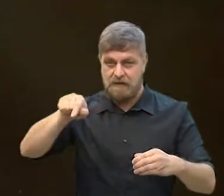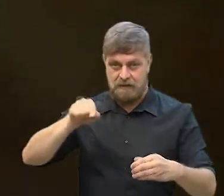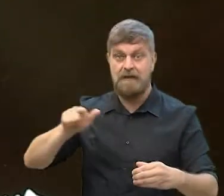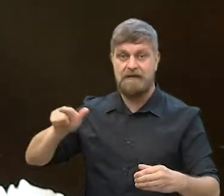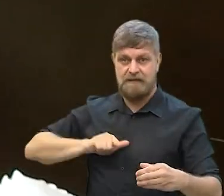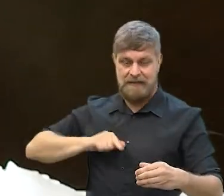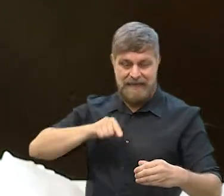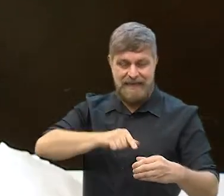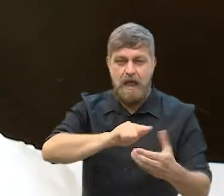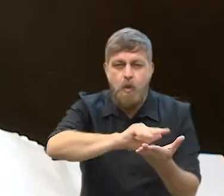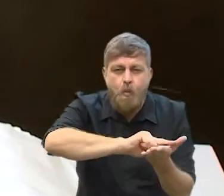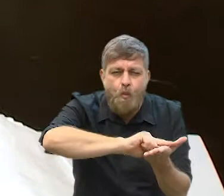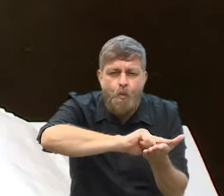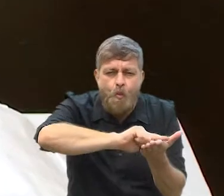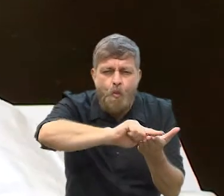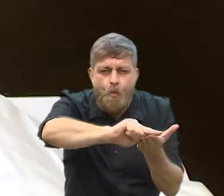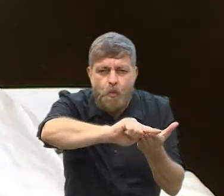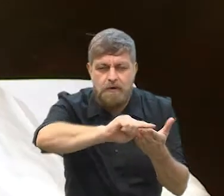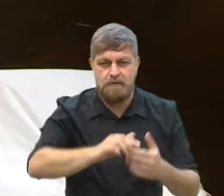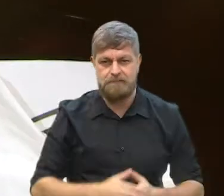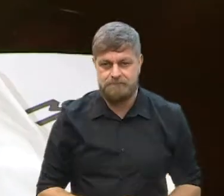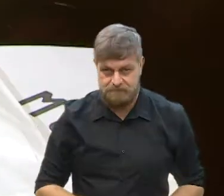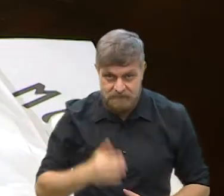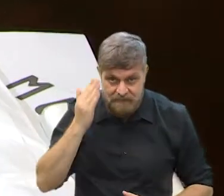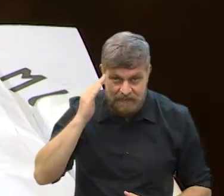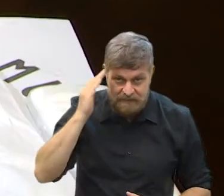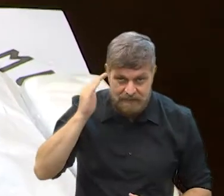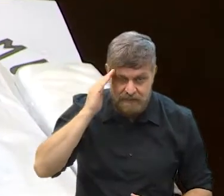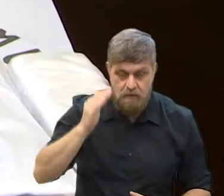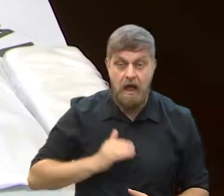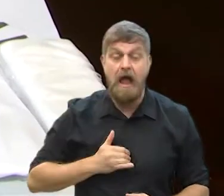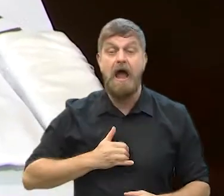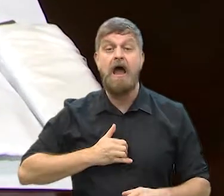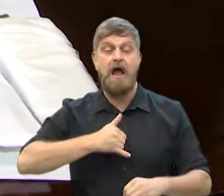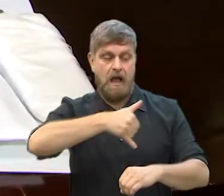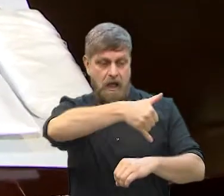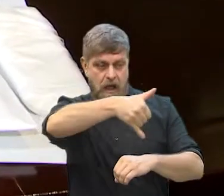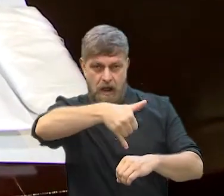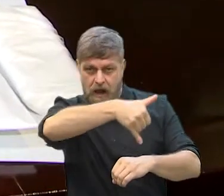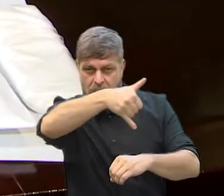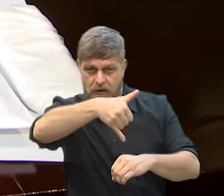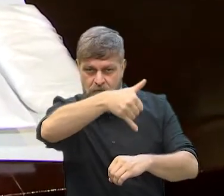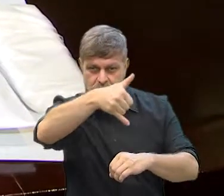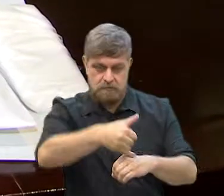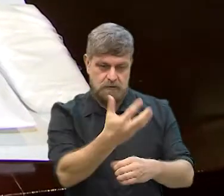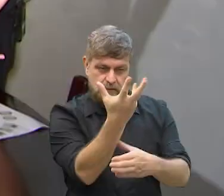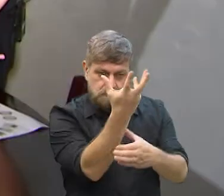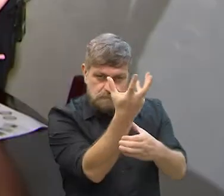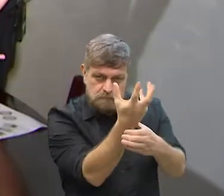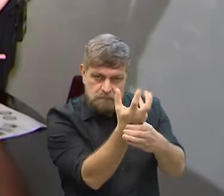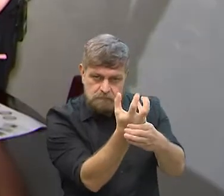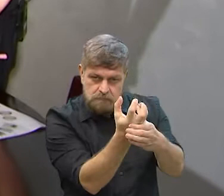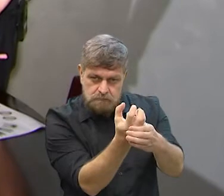geralmente apresenta. Ah, entendeu? A gordura dele está toda na carne